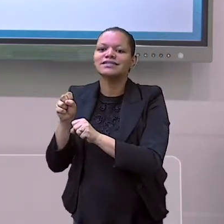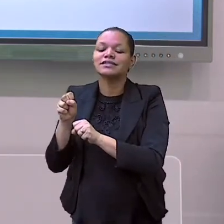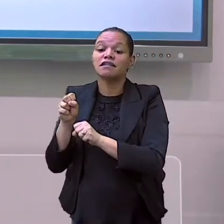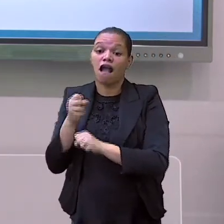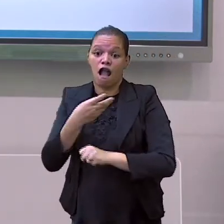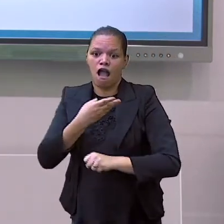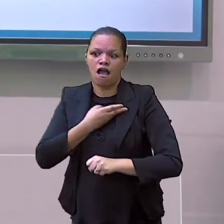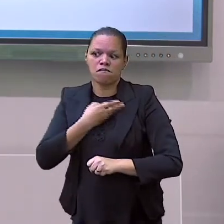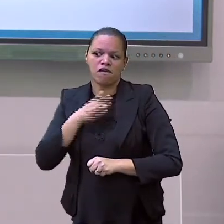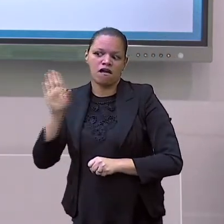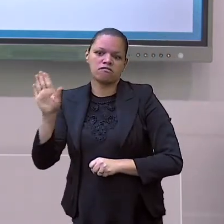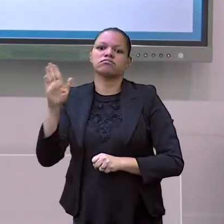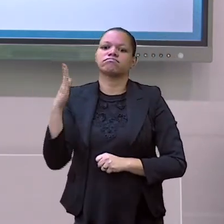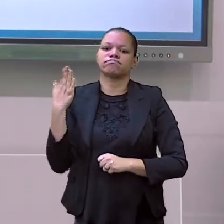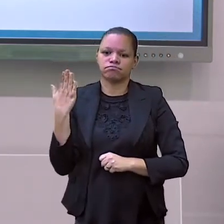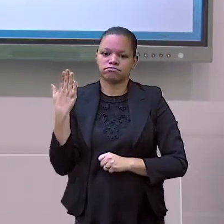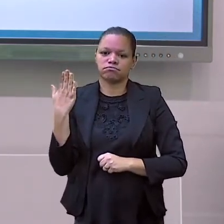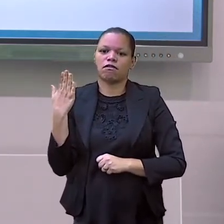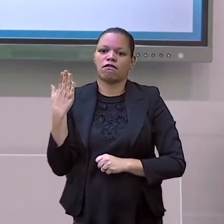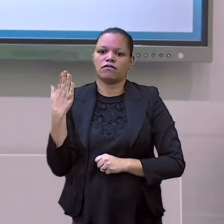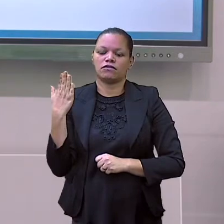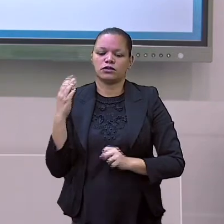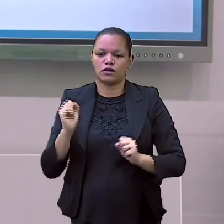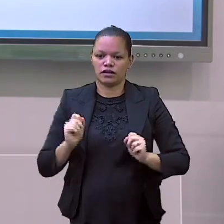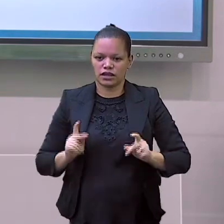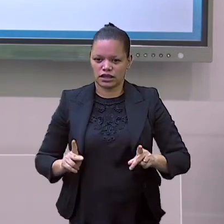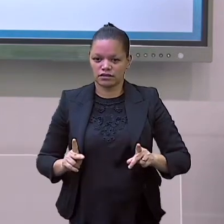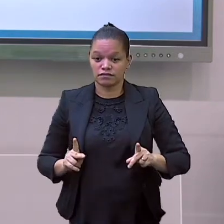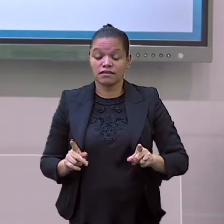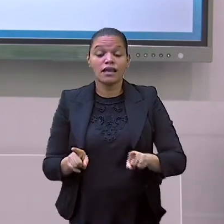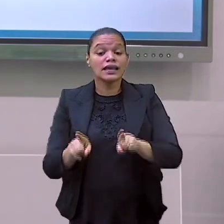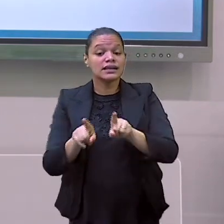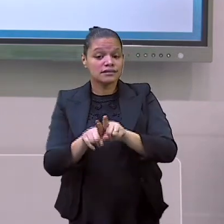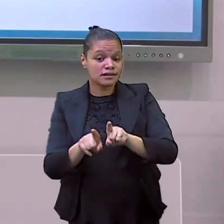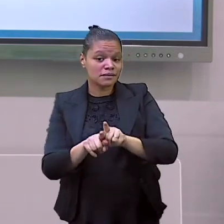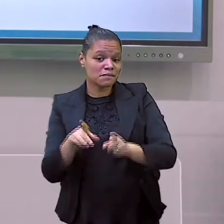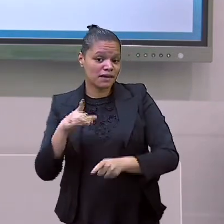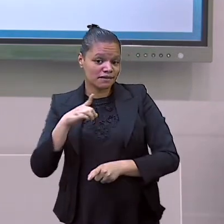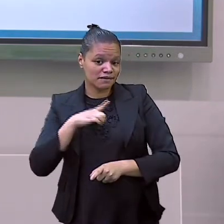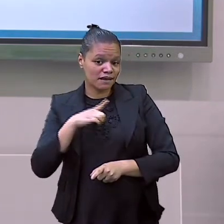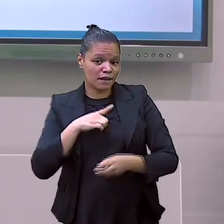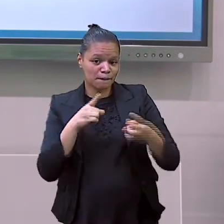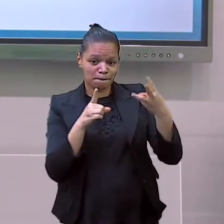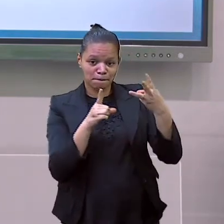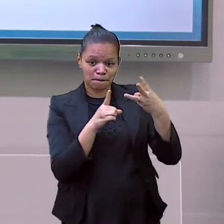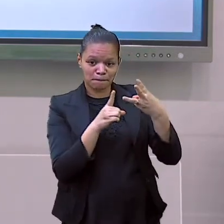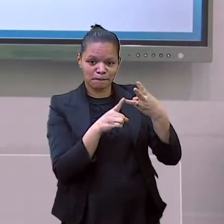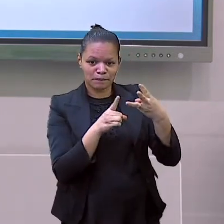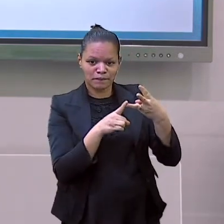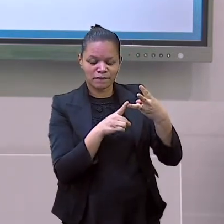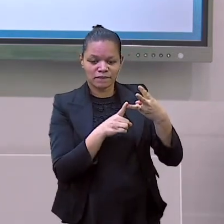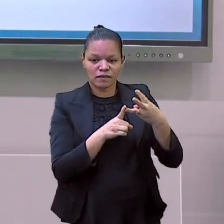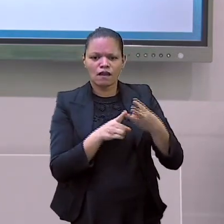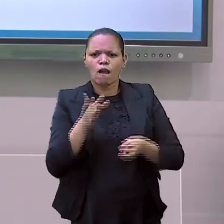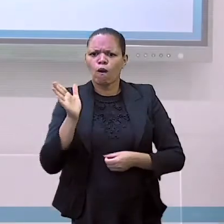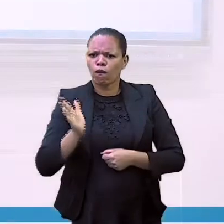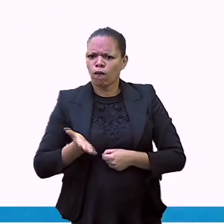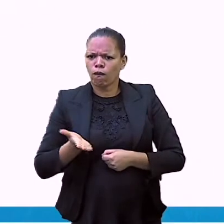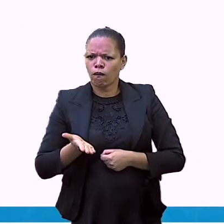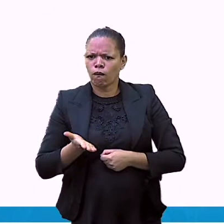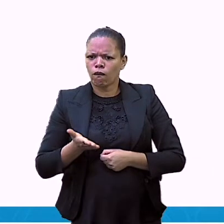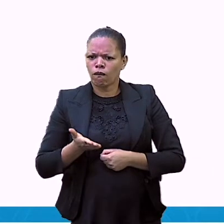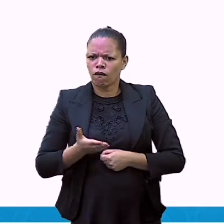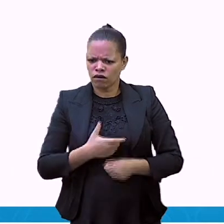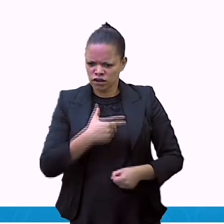linguagem. Cuidado, sua amiga é uma cobra. E nós temos também, hoje estou uma fera.